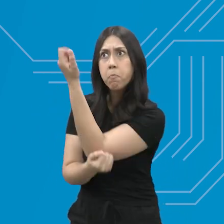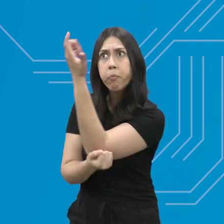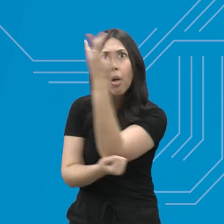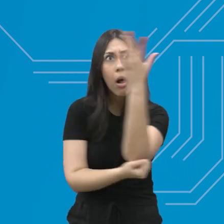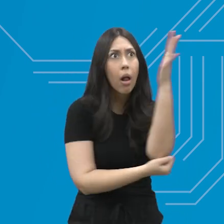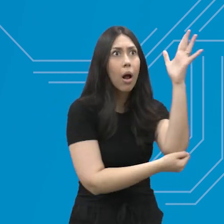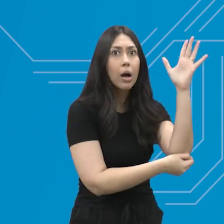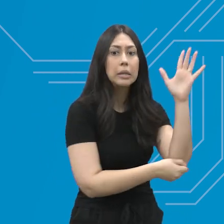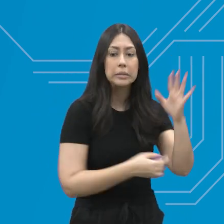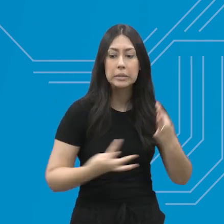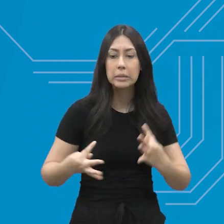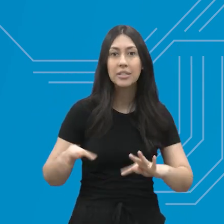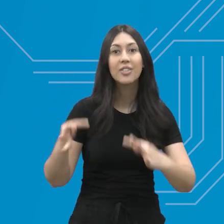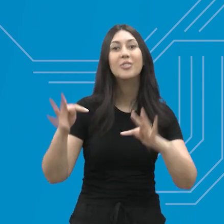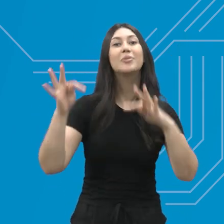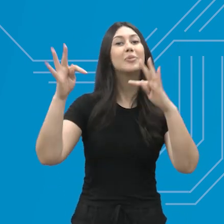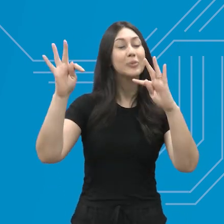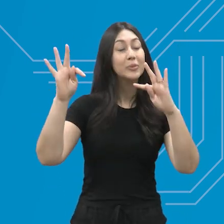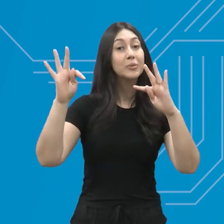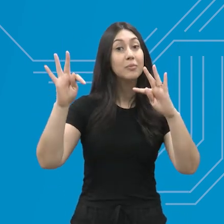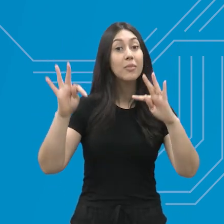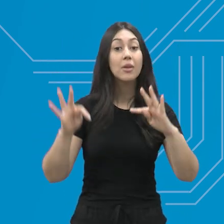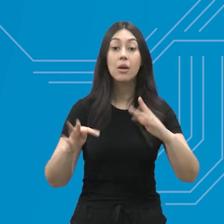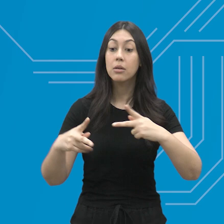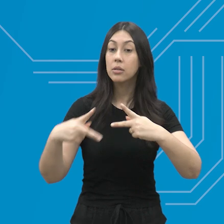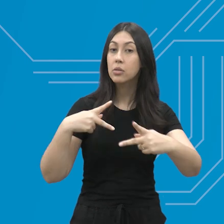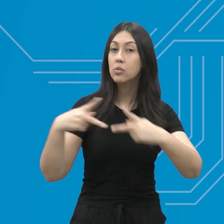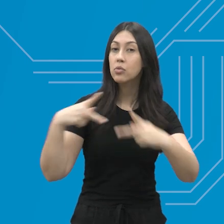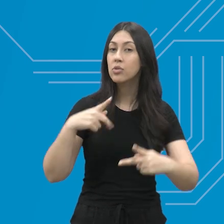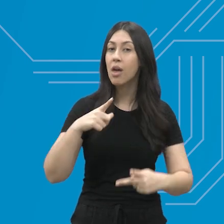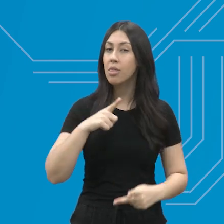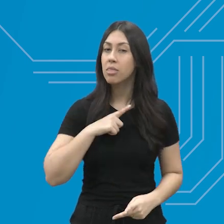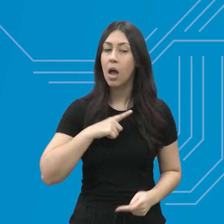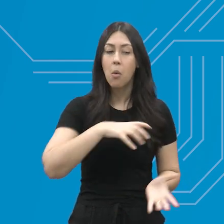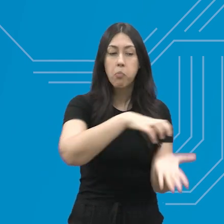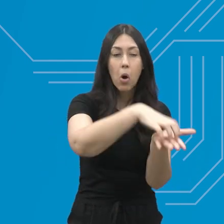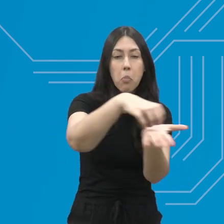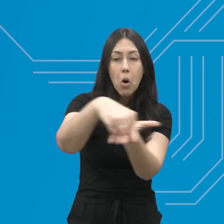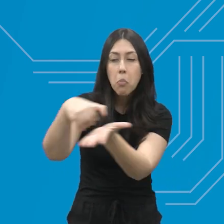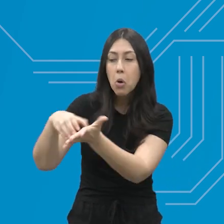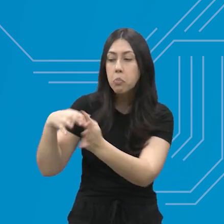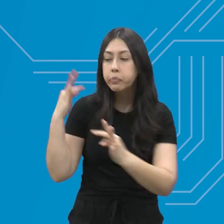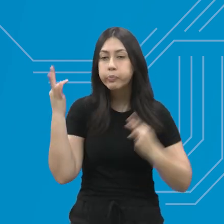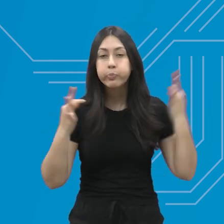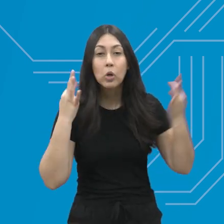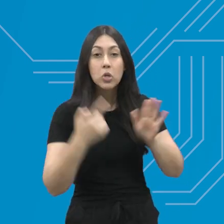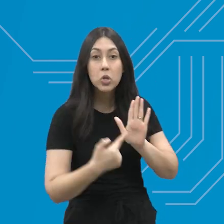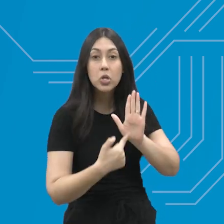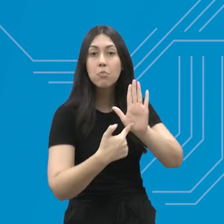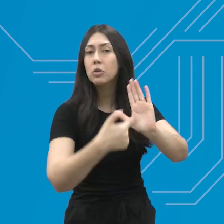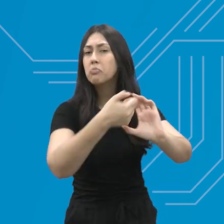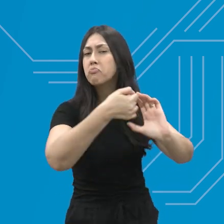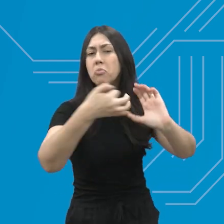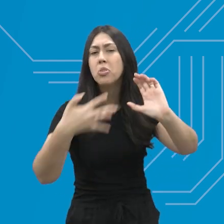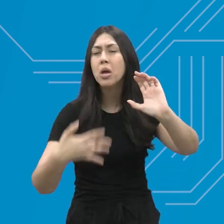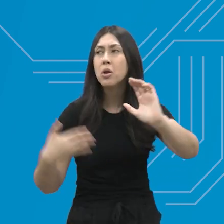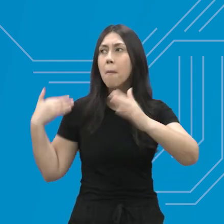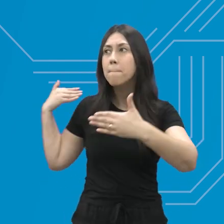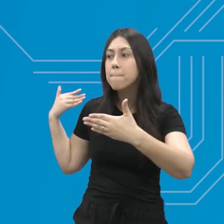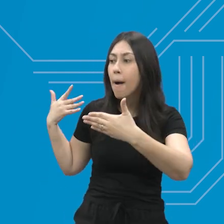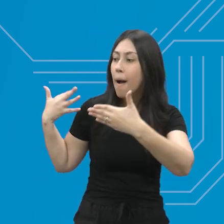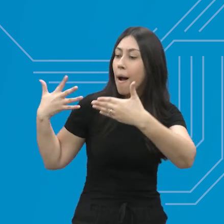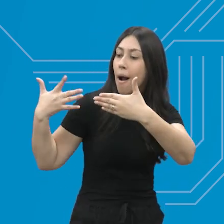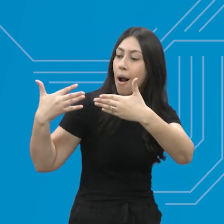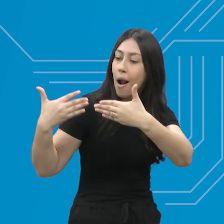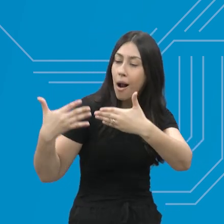naturais e até tecnológicos. São José dos Campos tem dezenas de pontos turísticos que revelam características do passado,